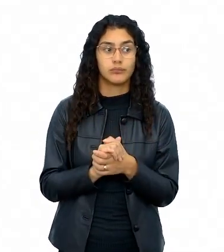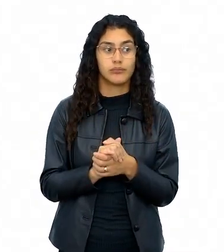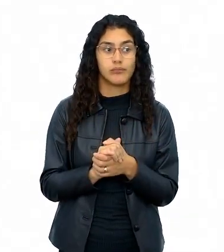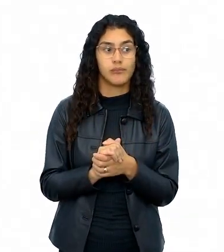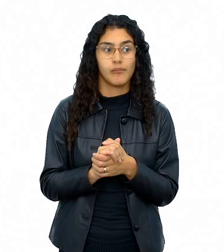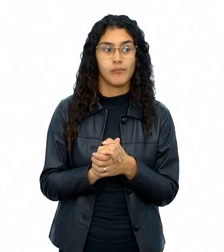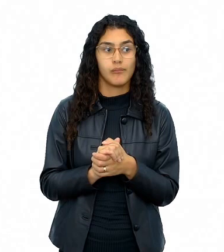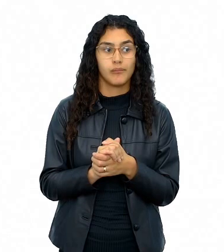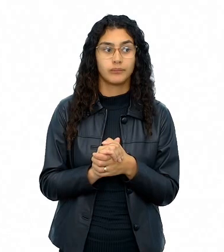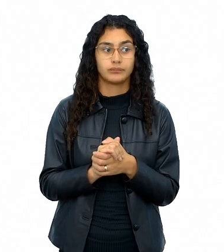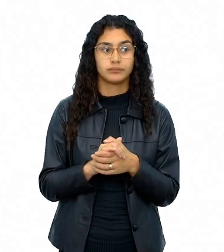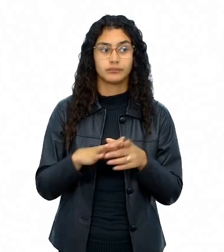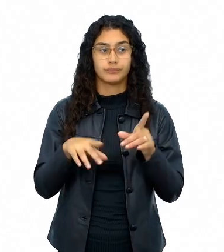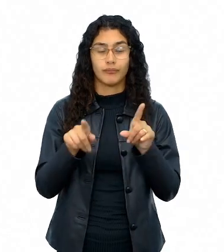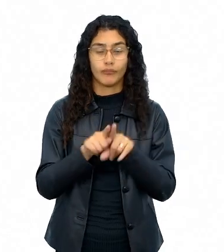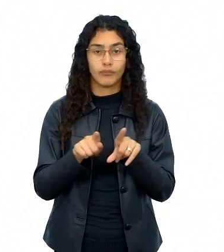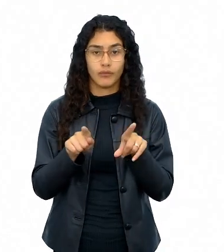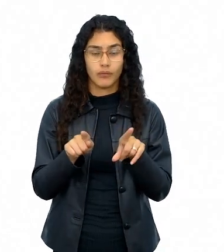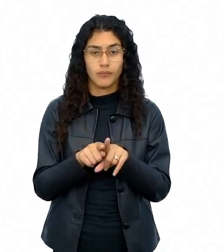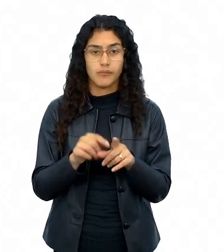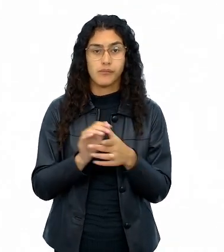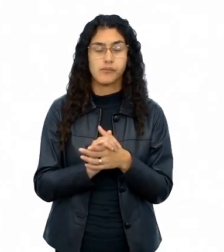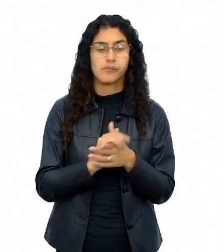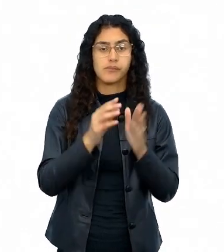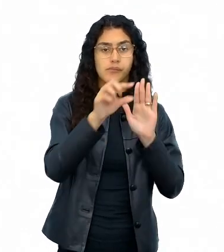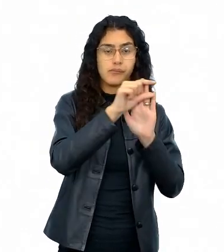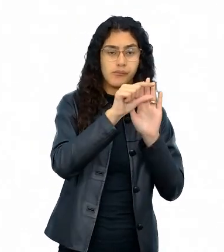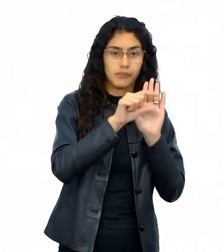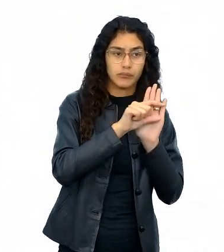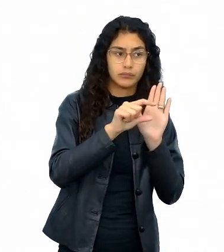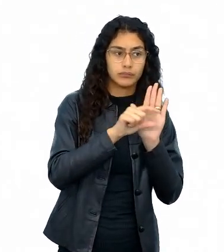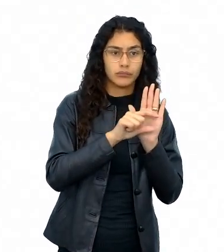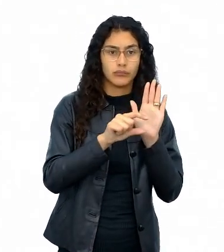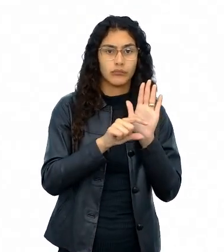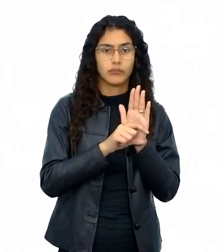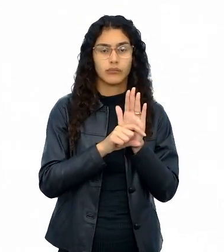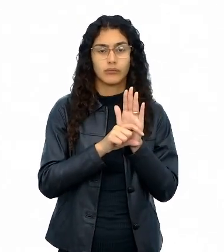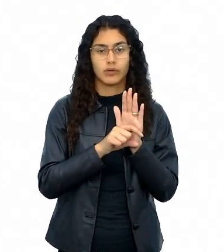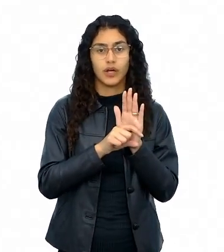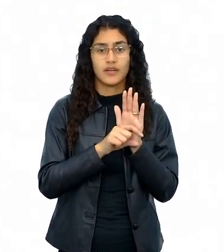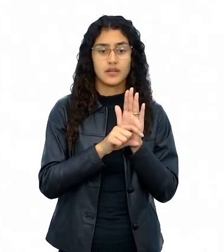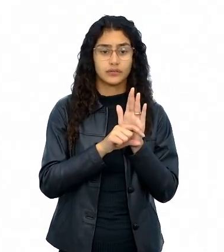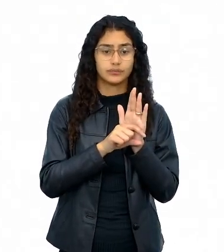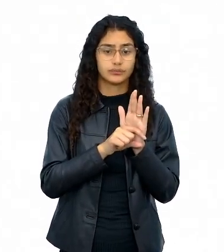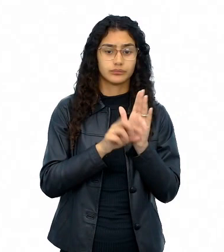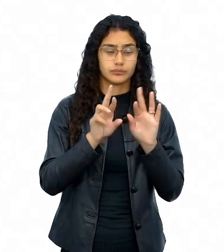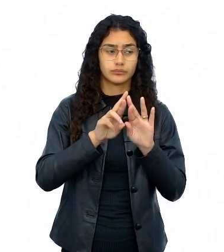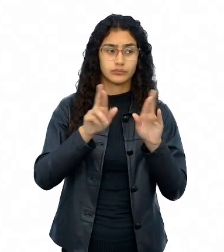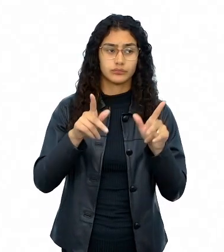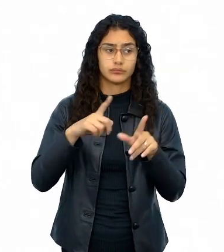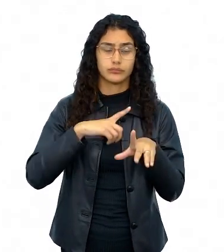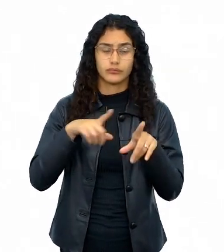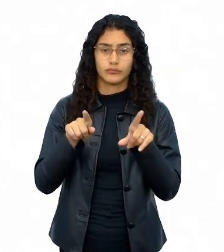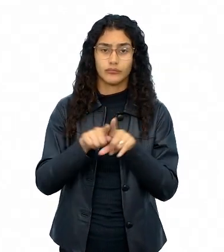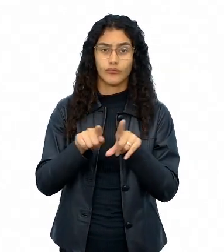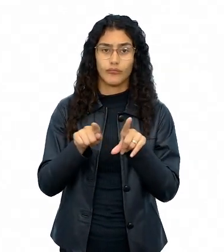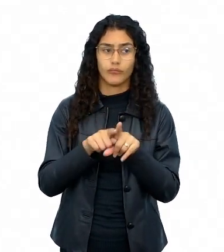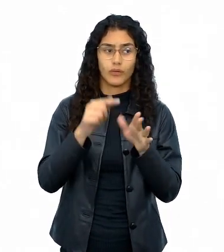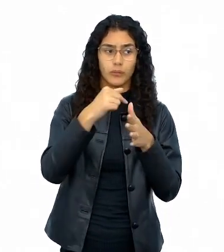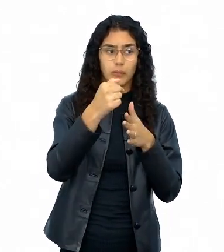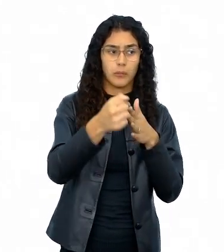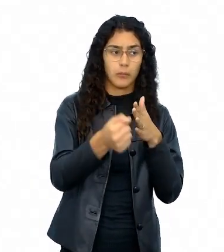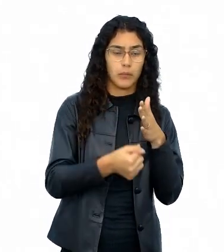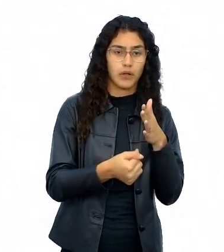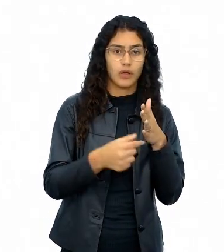lá, faz reta azul, parábola vermelha, e vamos comparar qual a diferença de um para o outro. Então, ele dá essas dicas